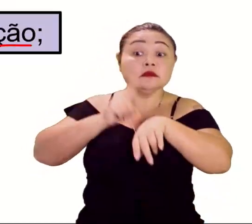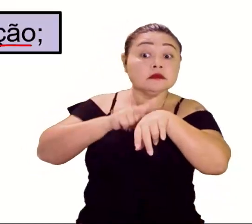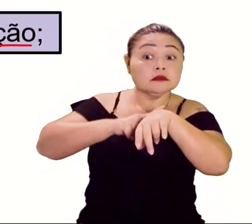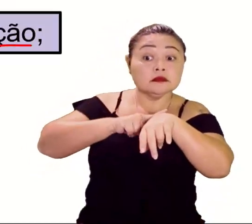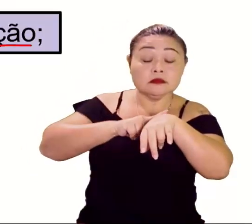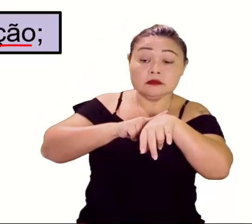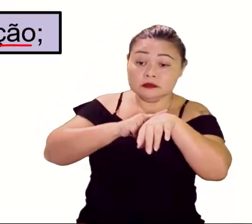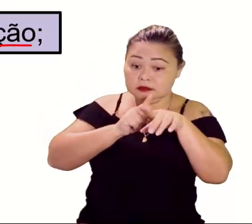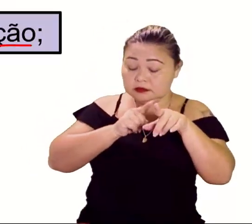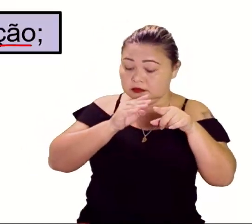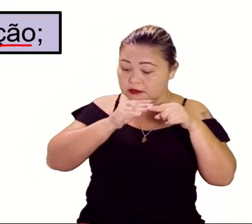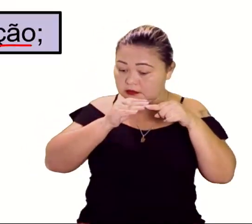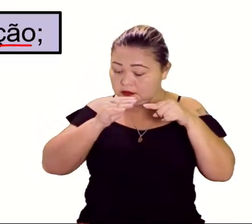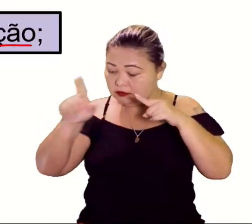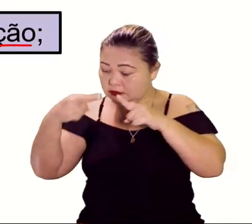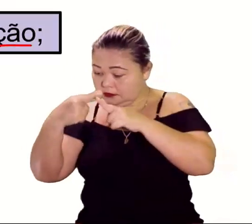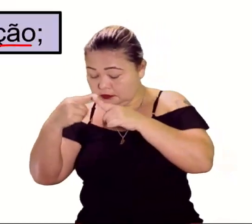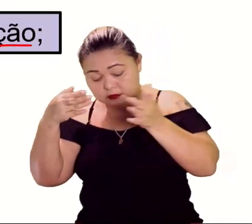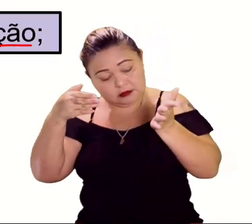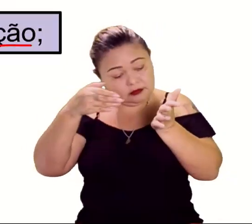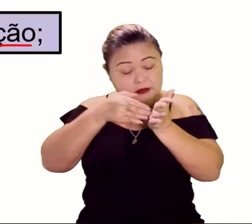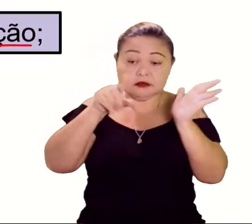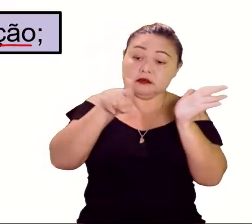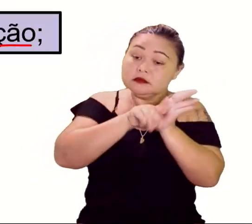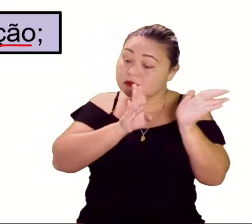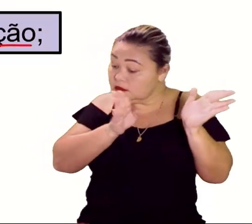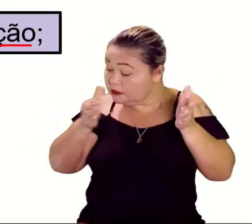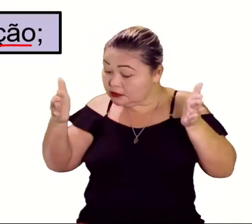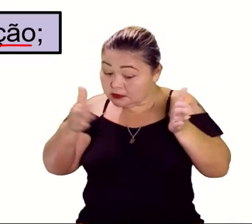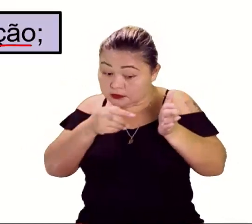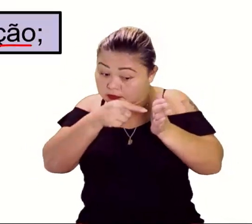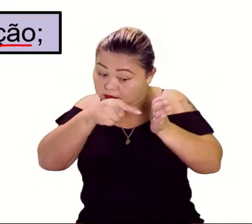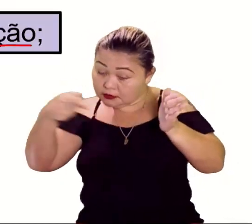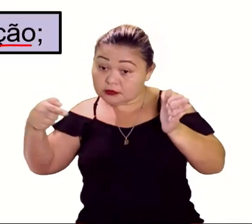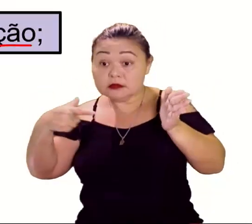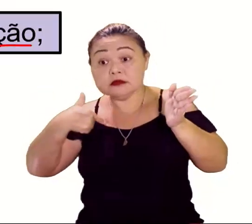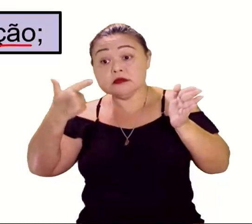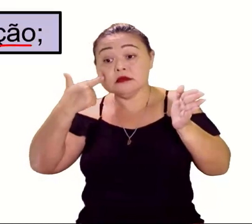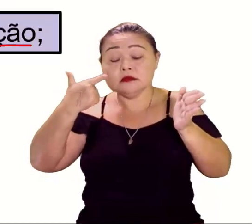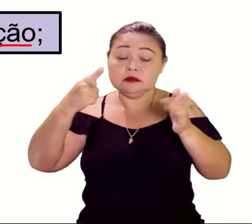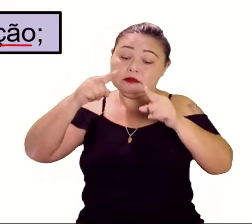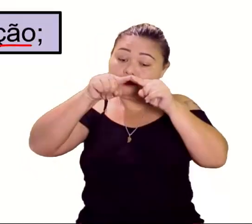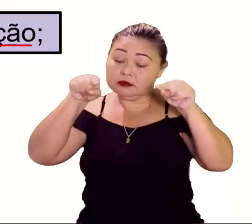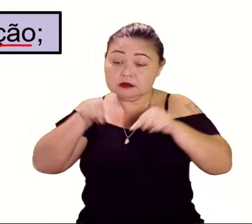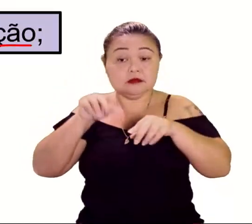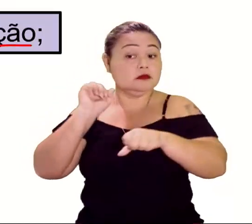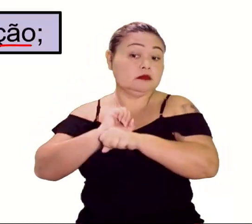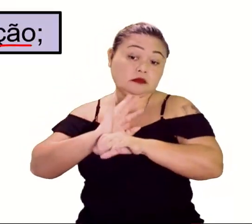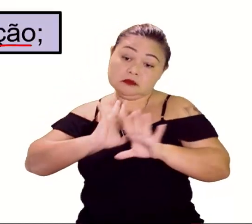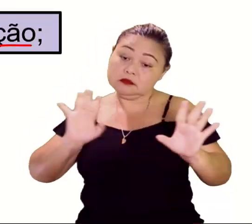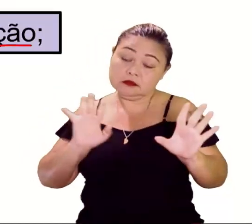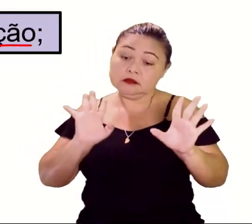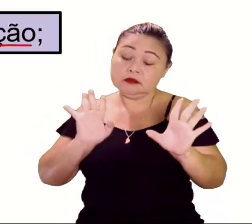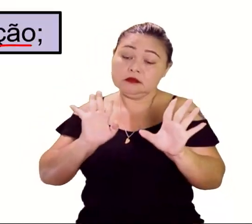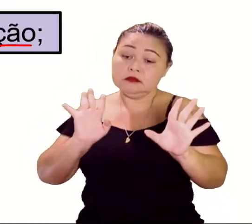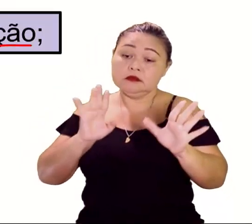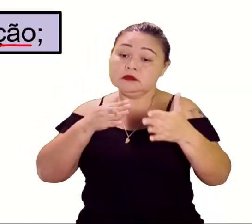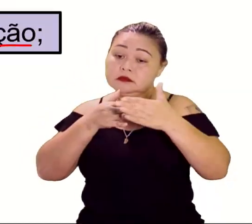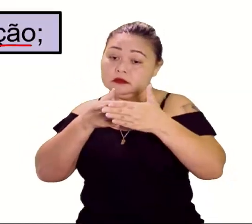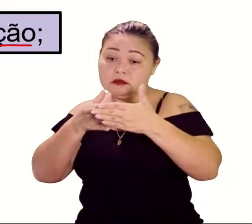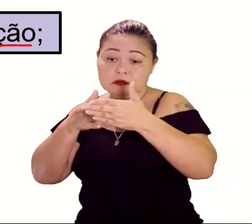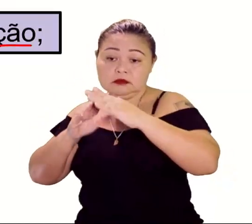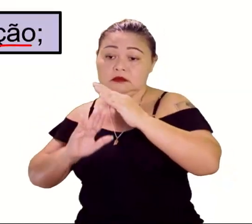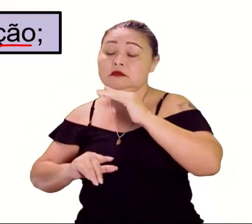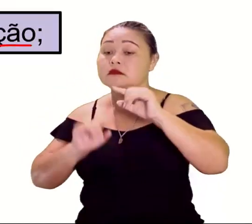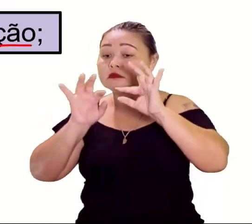momento até que momento é positivo e até que momento é negativo, isso, né? Senão a gente ficaria só no delta ali mesmo, né? Mas, só com os limites mesmo